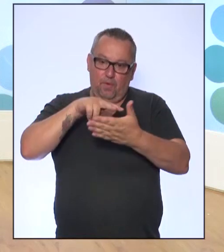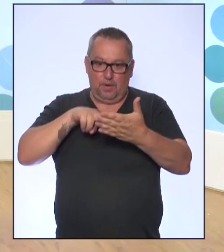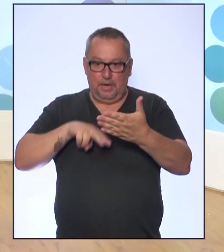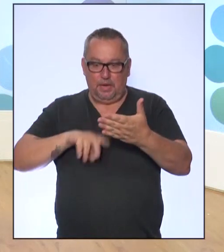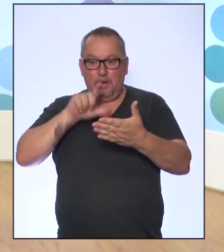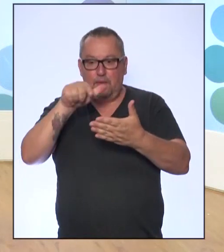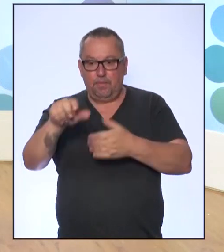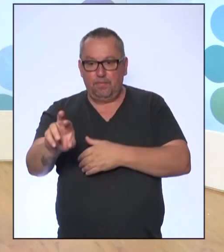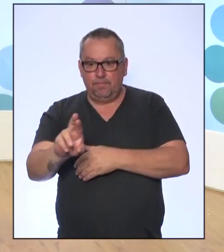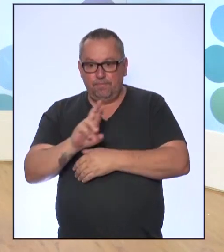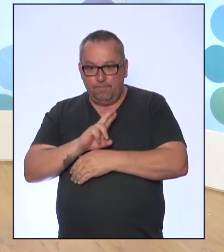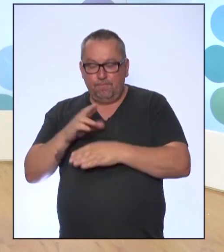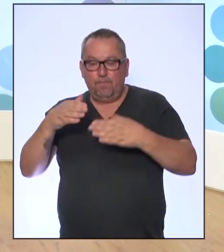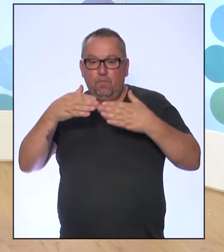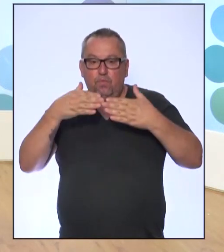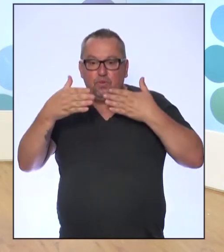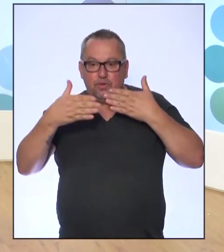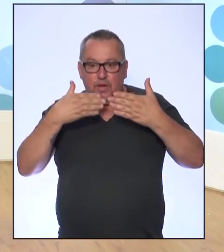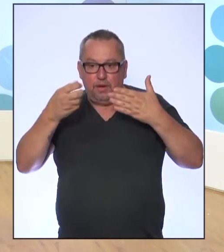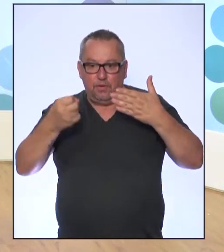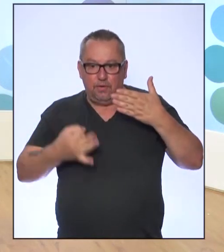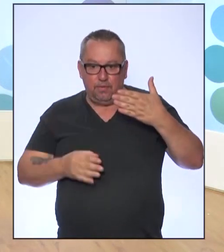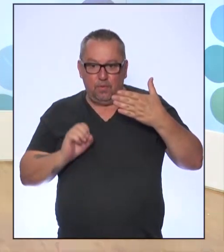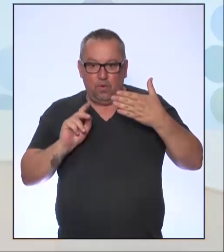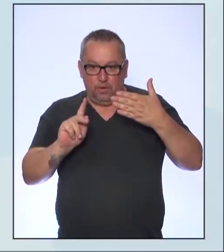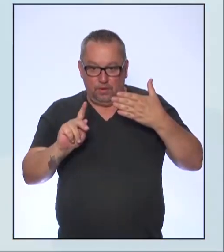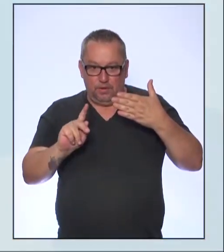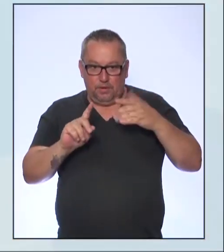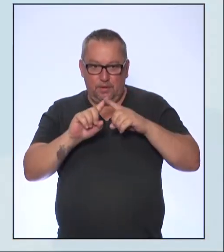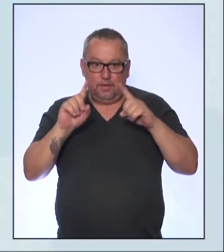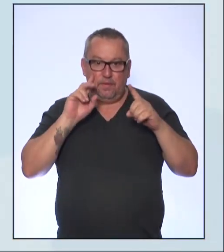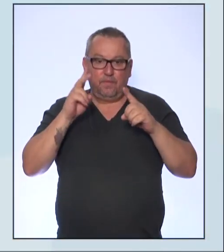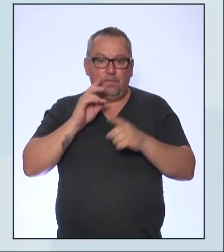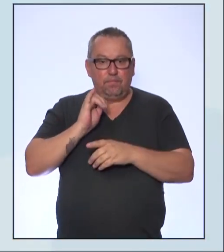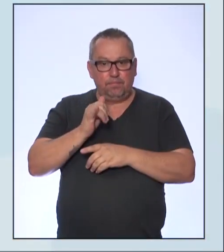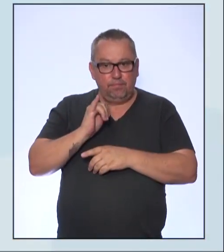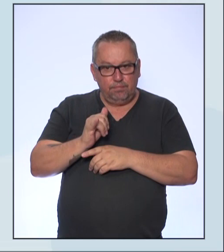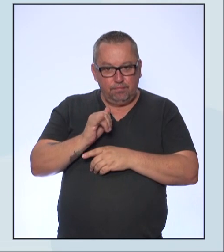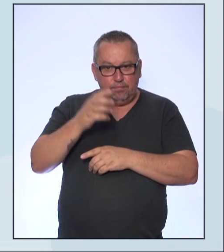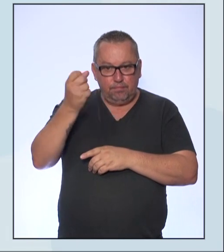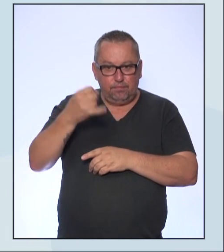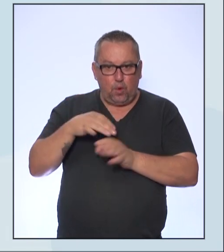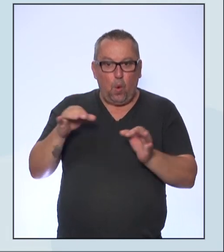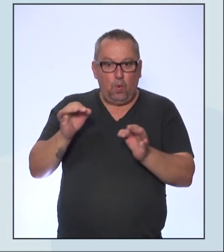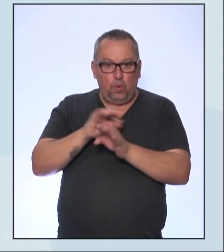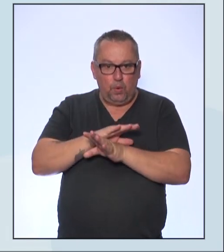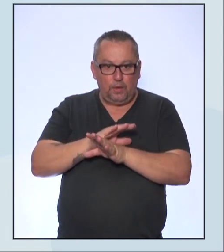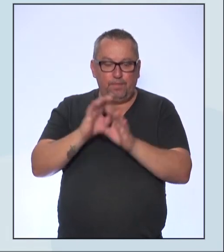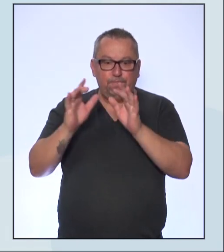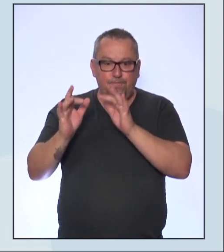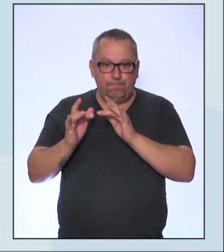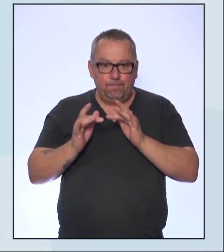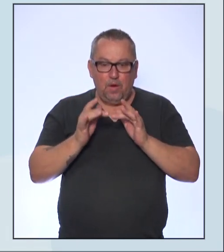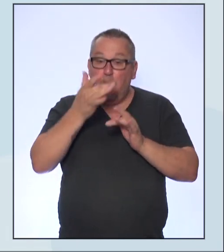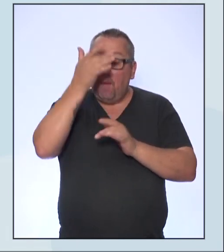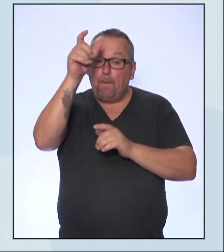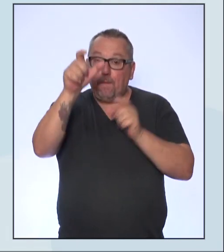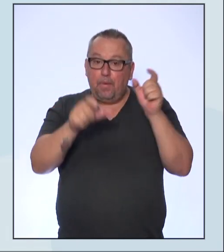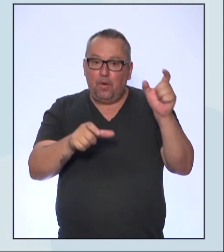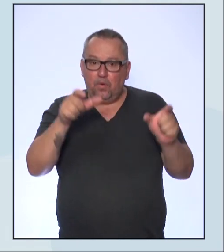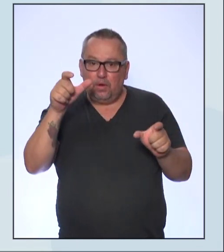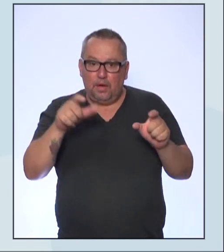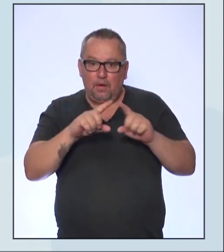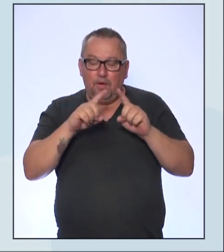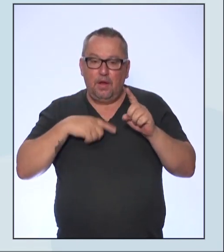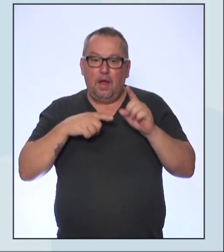vocês respondem no chat, tá bom? De acordo com a narrativa lida, conclua. Em relação às personagens, a figura